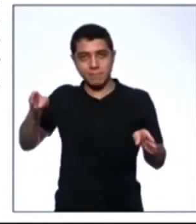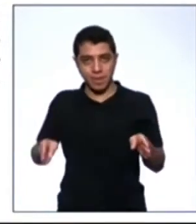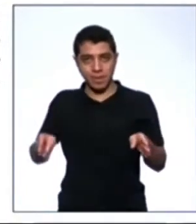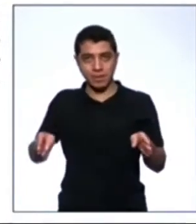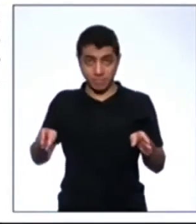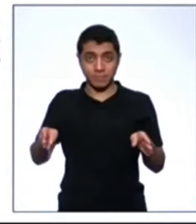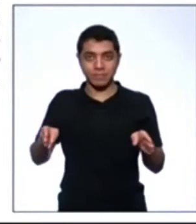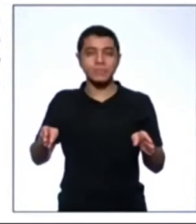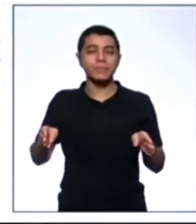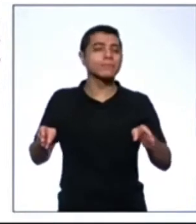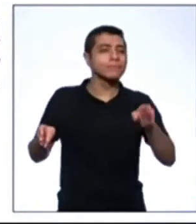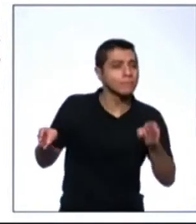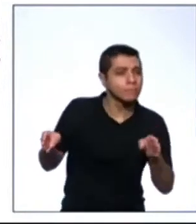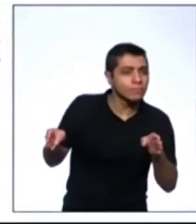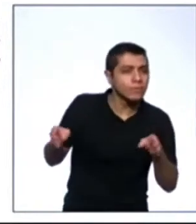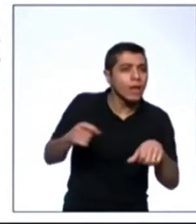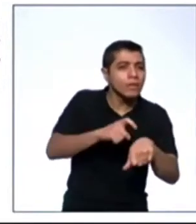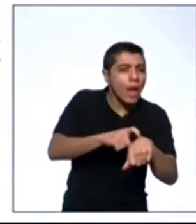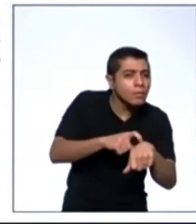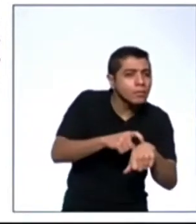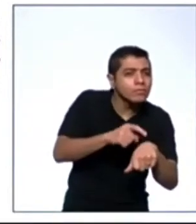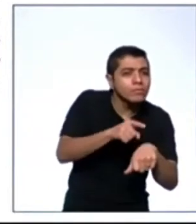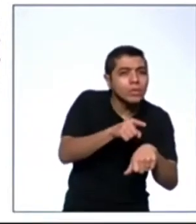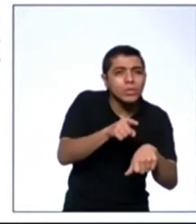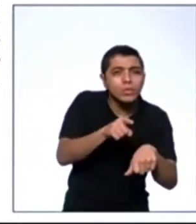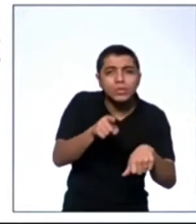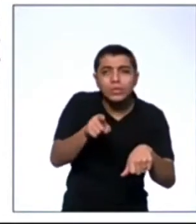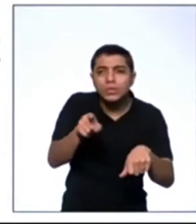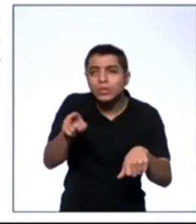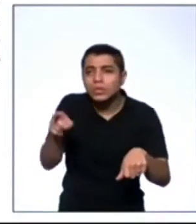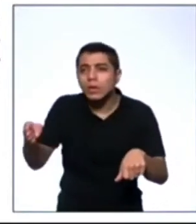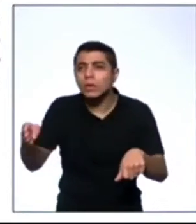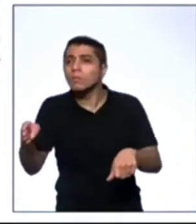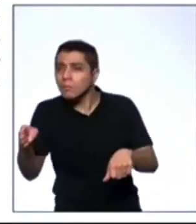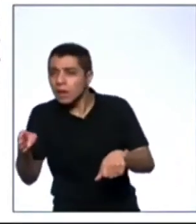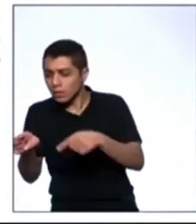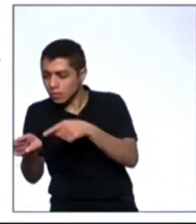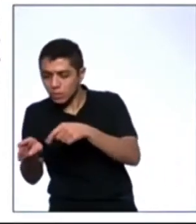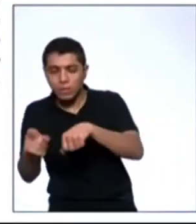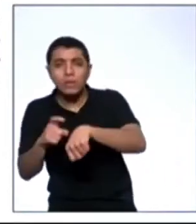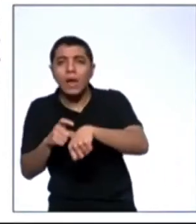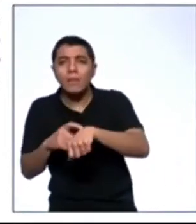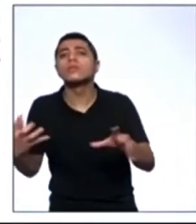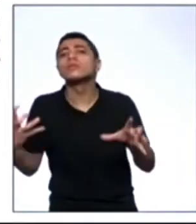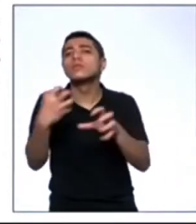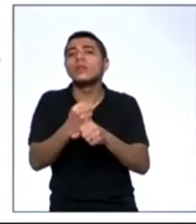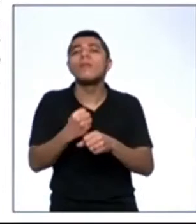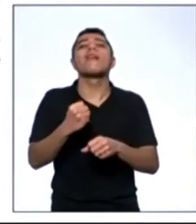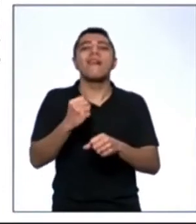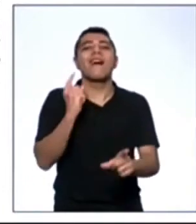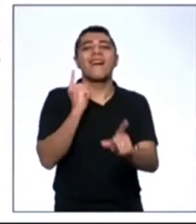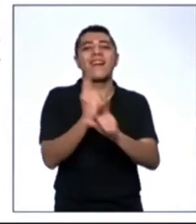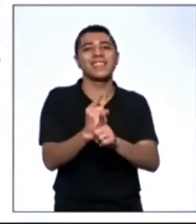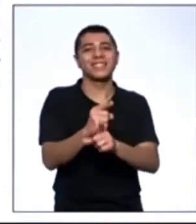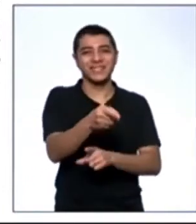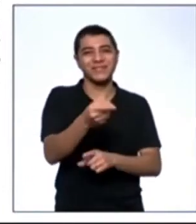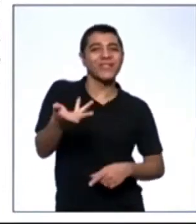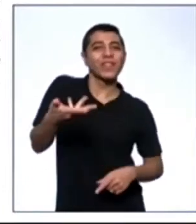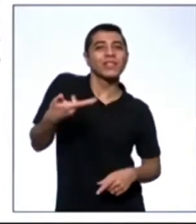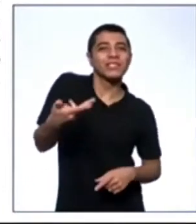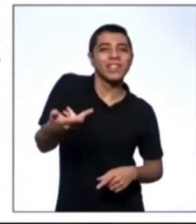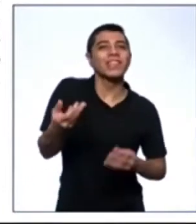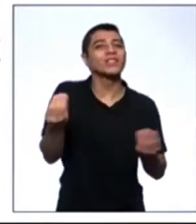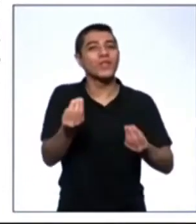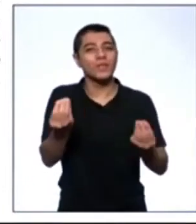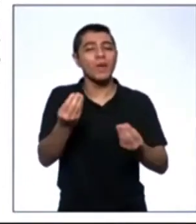conhecida. A partir daí, ele estimava a velocidade do veículo. Assim era o policial rodoviário ao analisar o tráfego de veículos na estrada